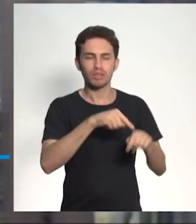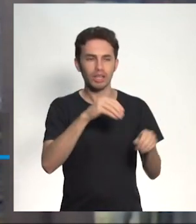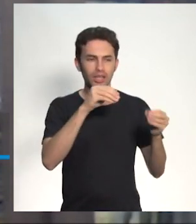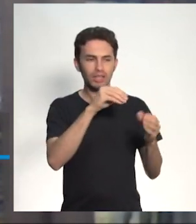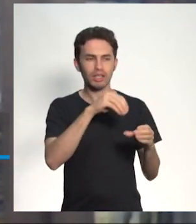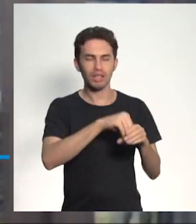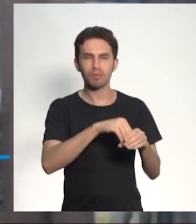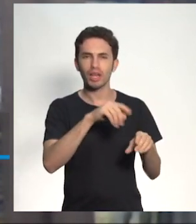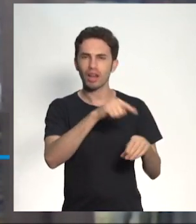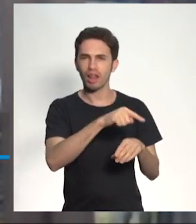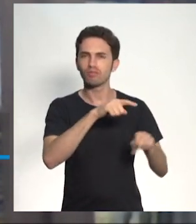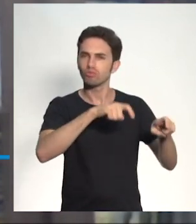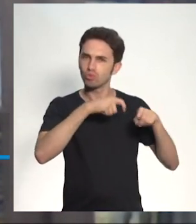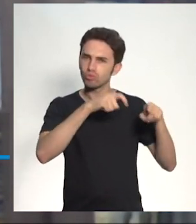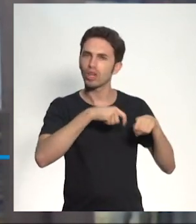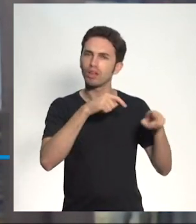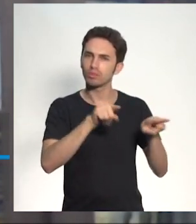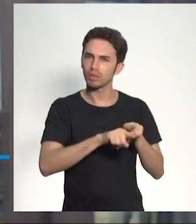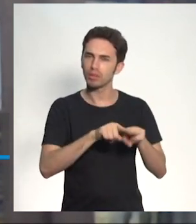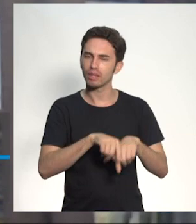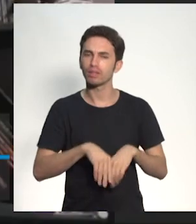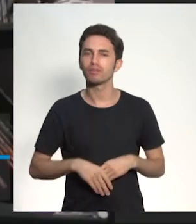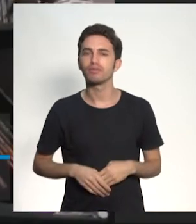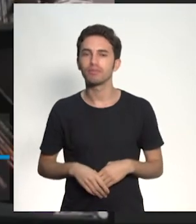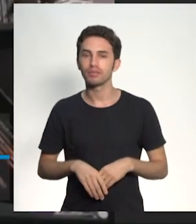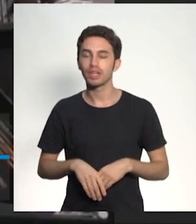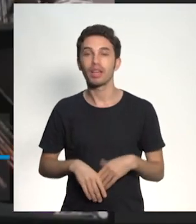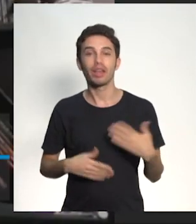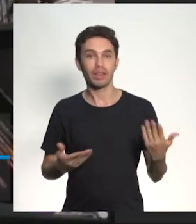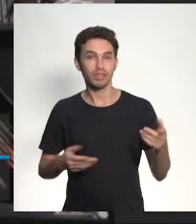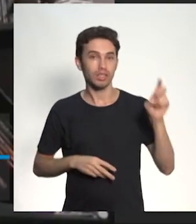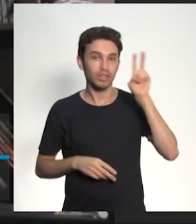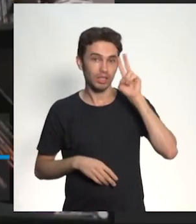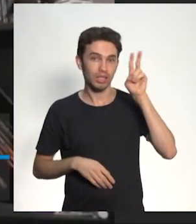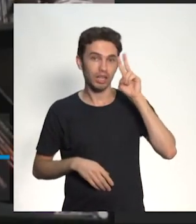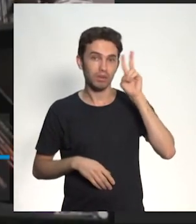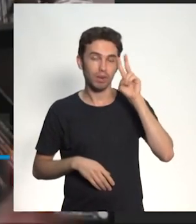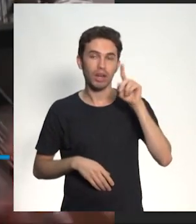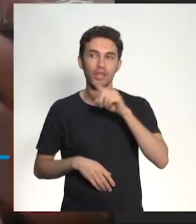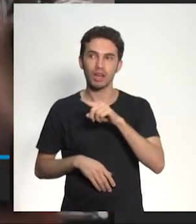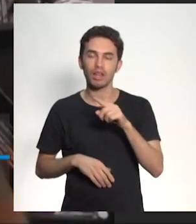é, Fabiana? A gente tem que lembrar que os trabalhadores